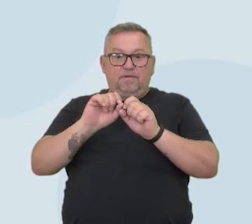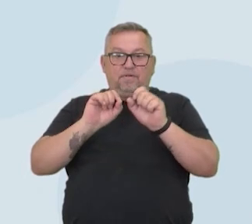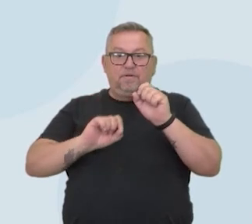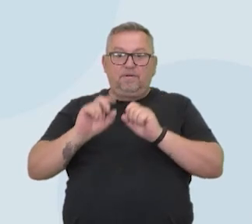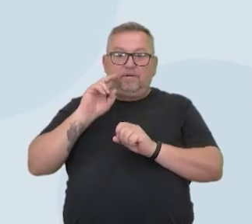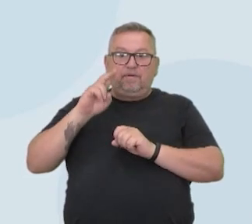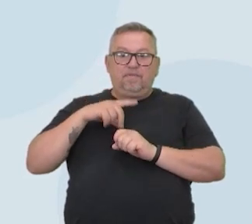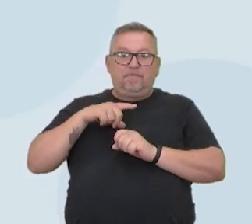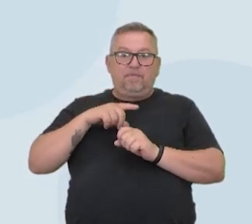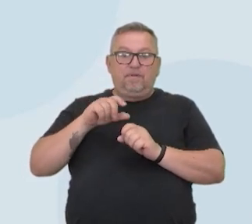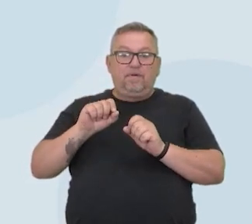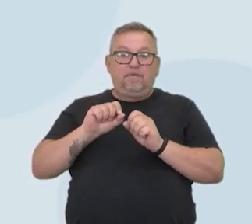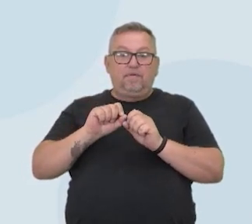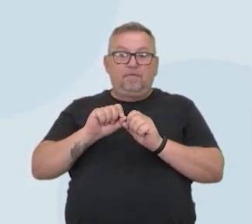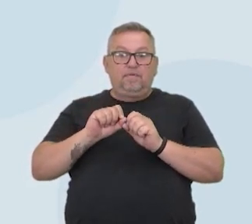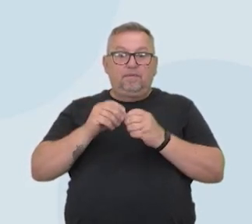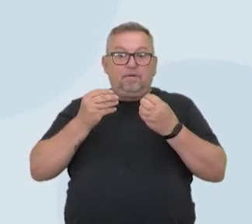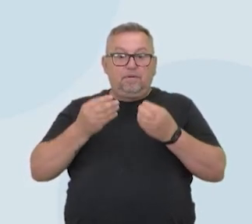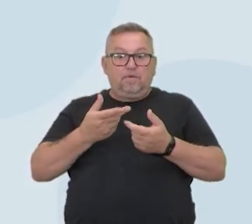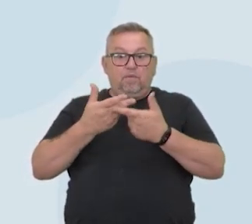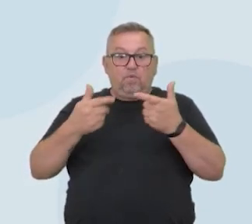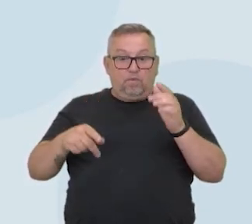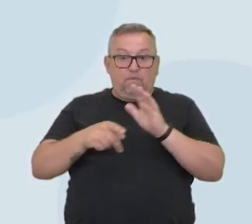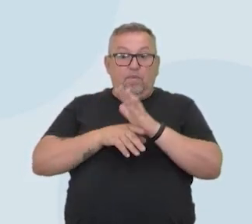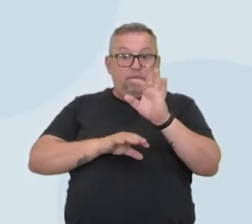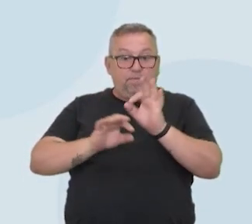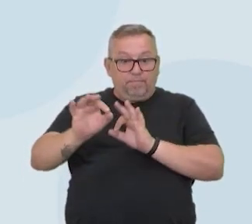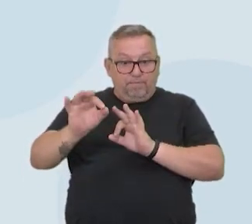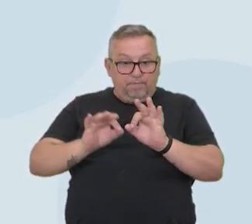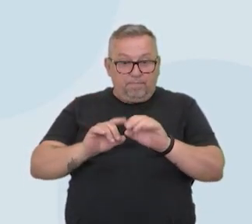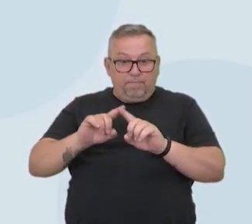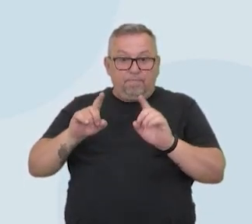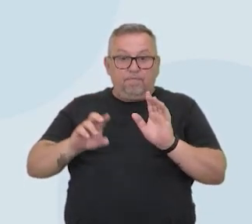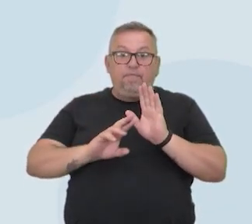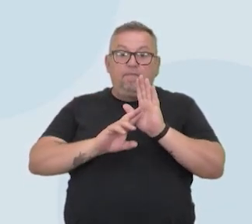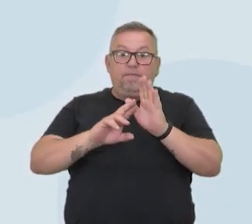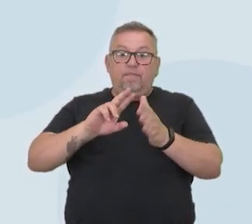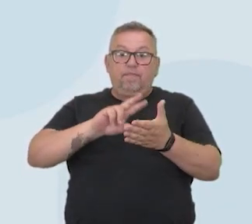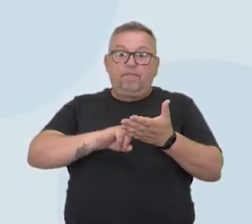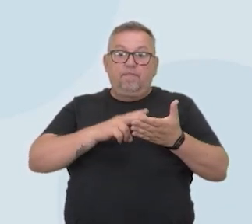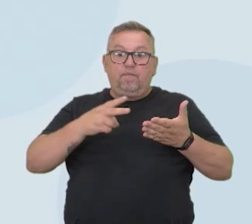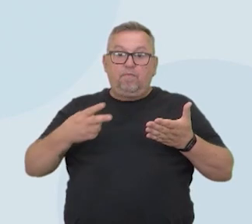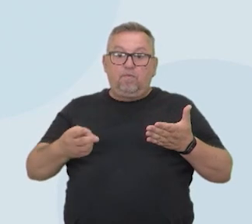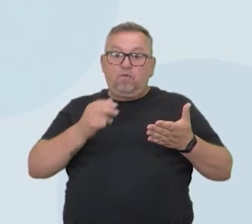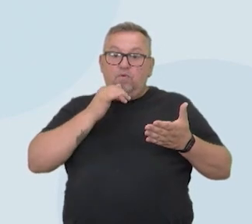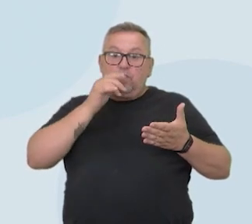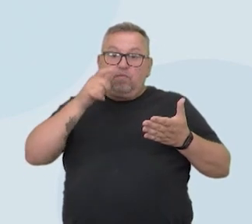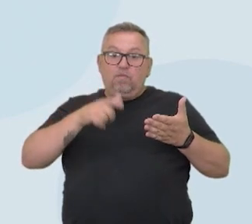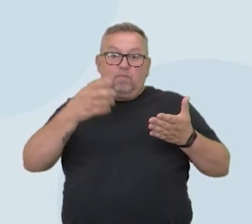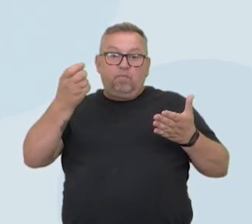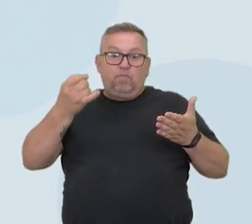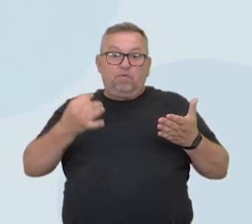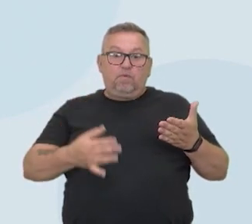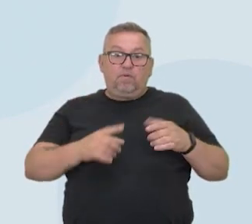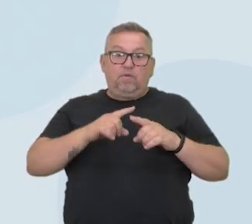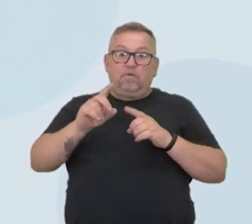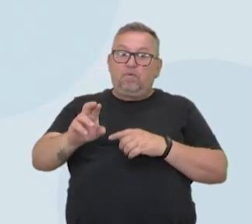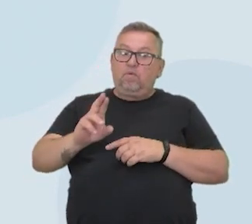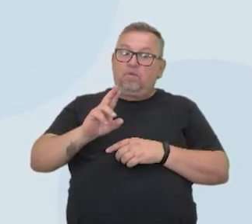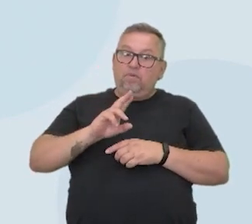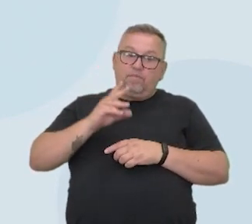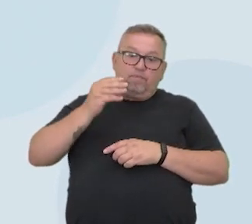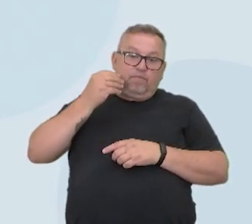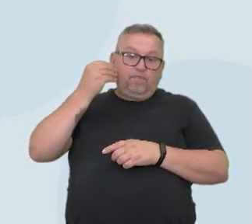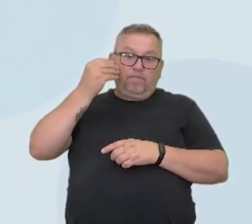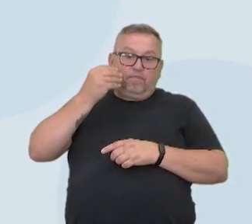previsões e estimativas, além de empregar instrumentos de medição, representar e interpretar modelos explicativos, dados